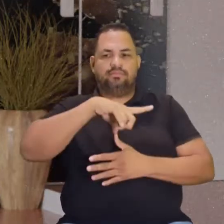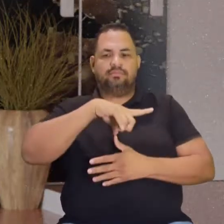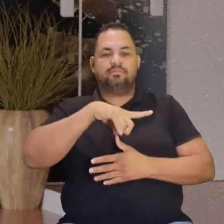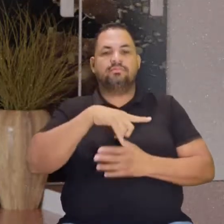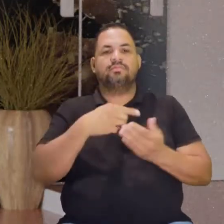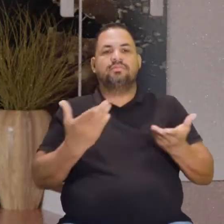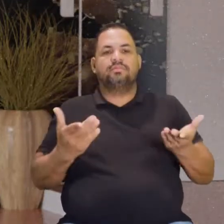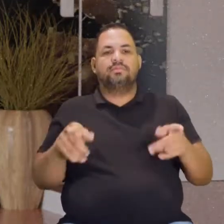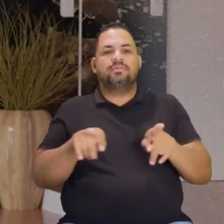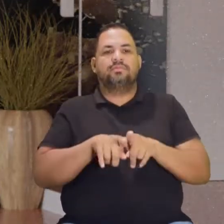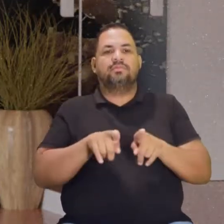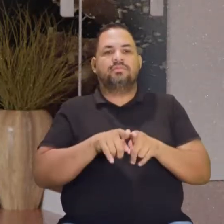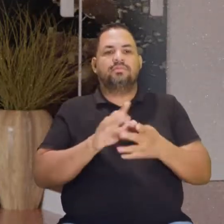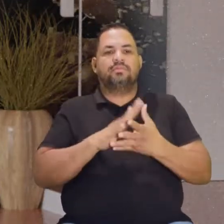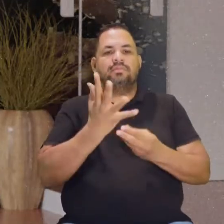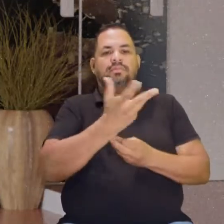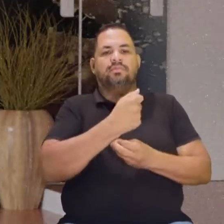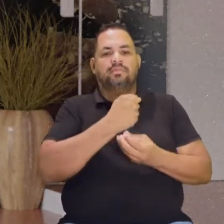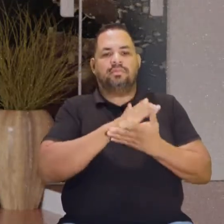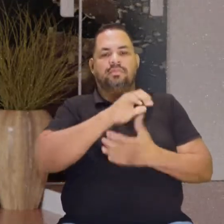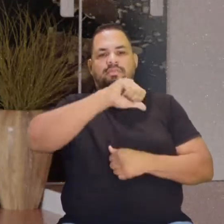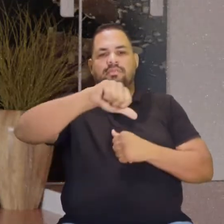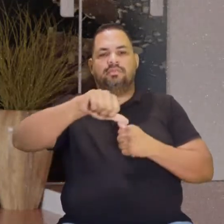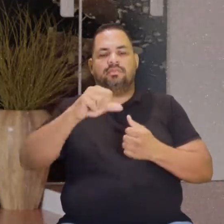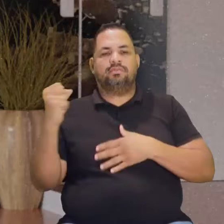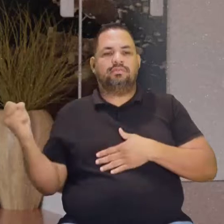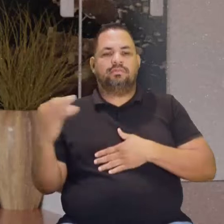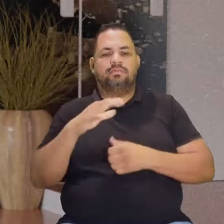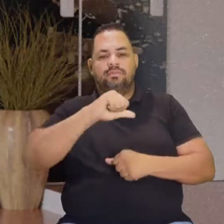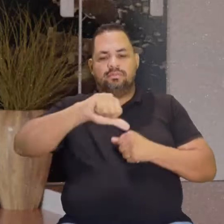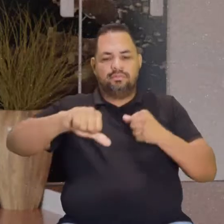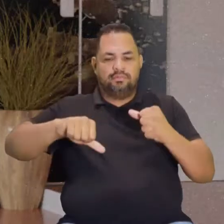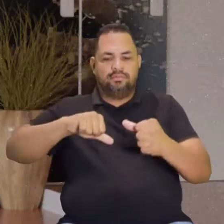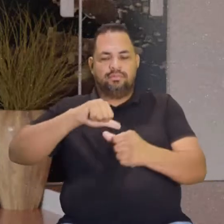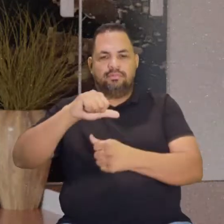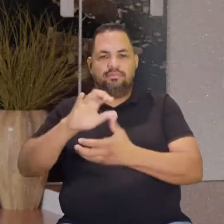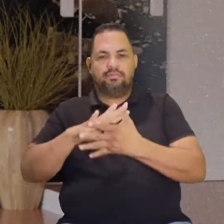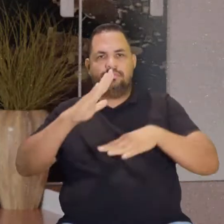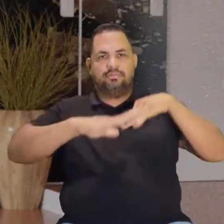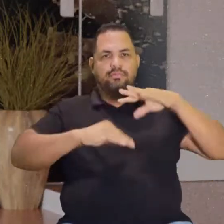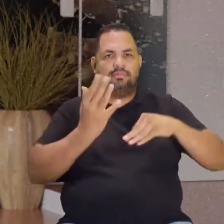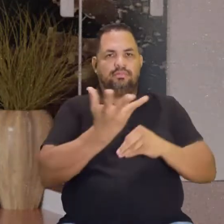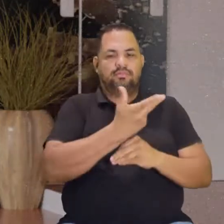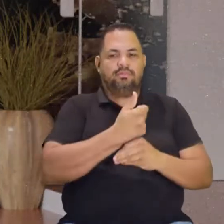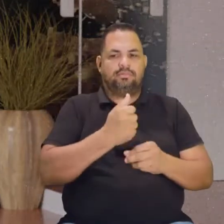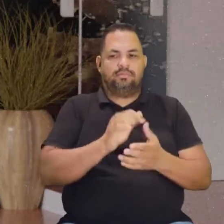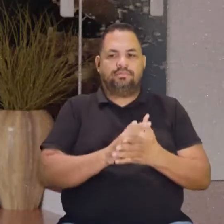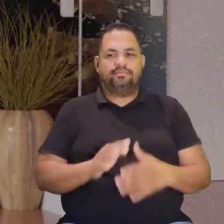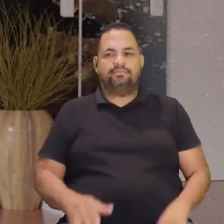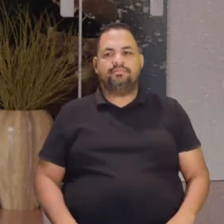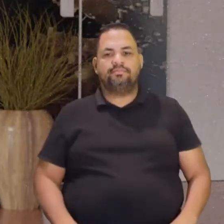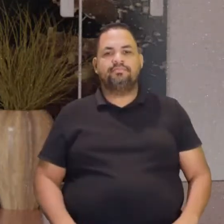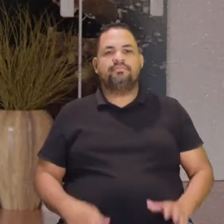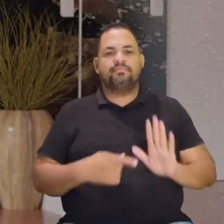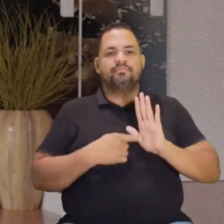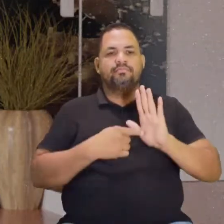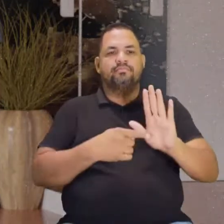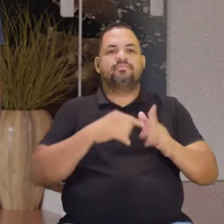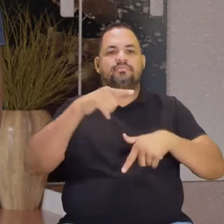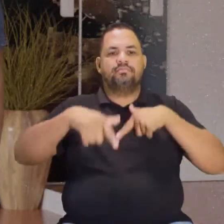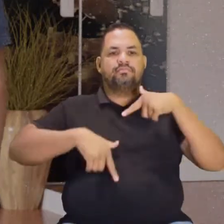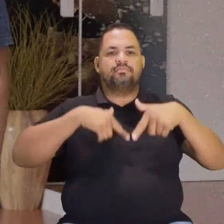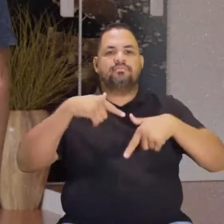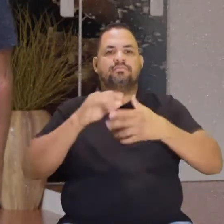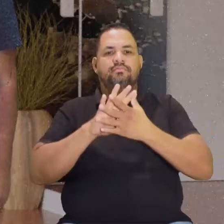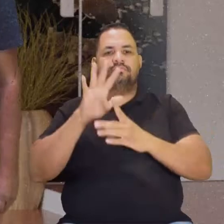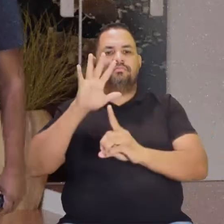arte moderna, né, professor? Da transição dos artistas, que muitas vezes traziam trabalhos